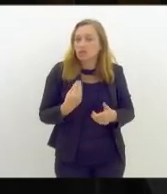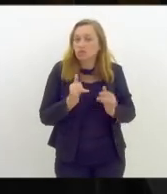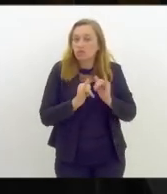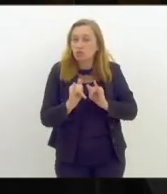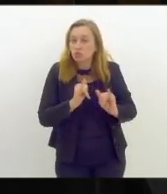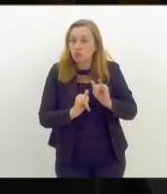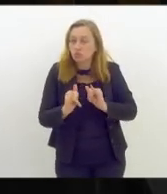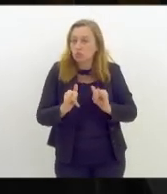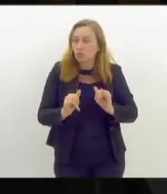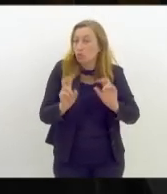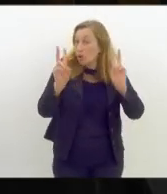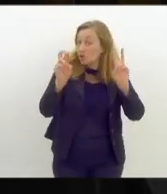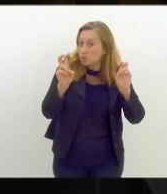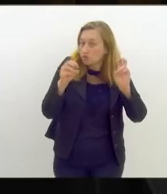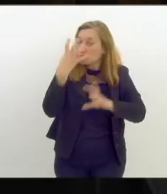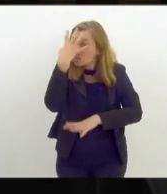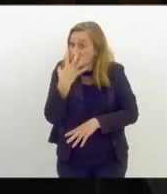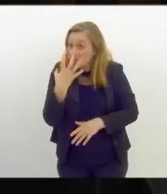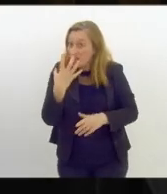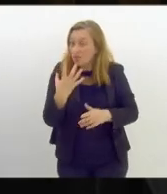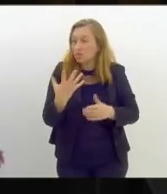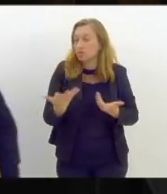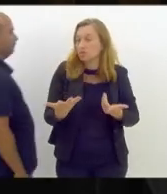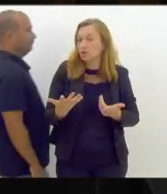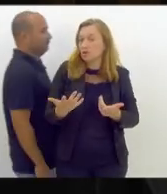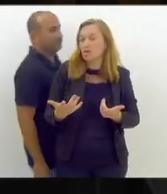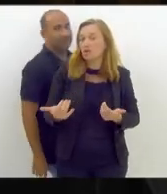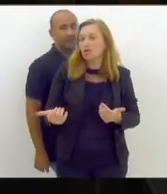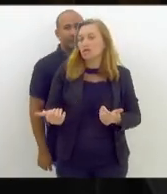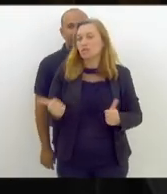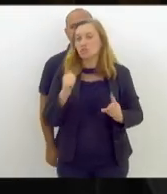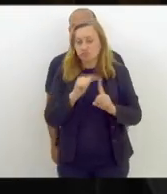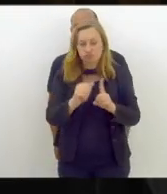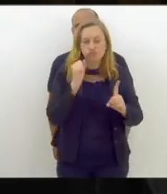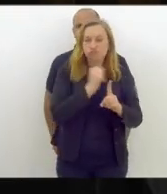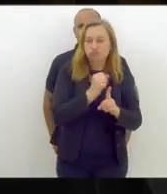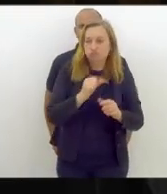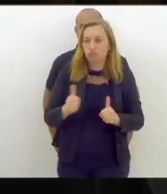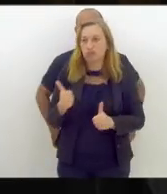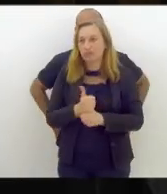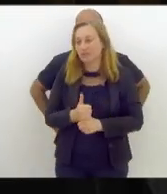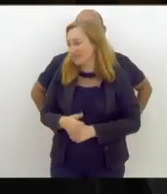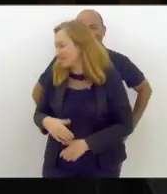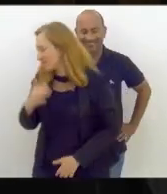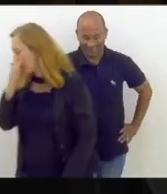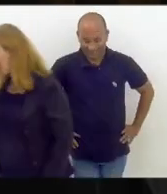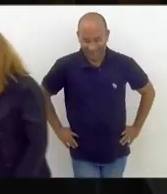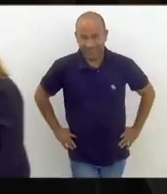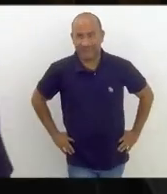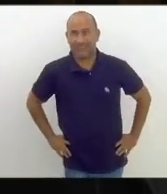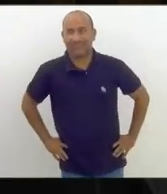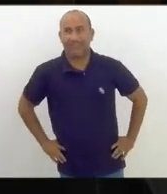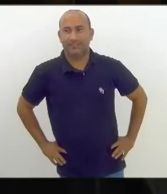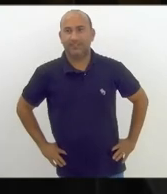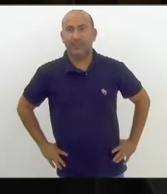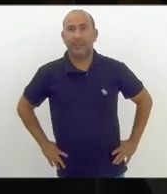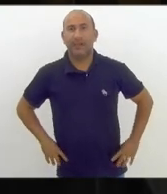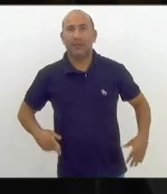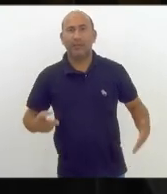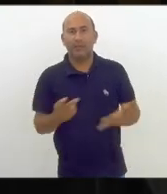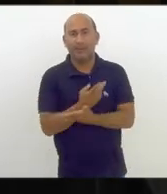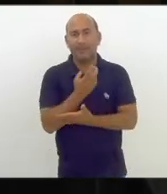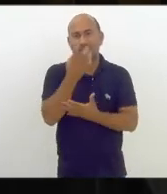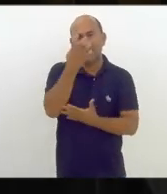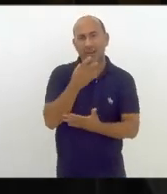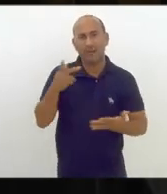informação de algum caso drástico envolvendo uma mulher, geralmente feminicídio, mas às vezes outras coisas gravíssimas que acontecem com as mulheres, e é todo